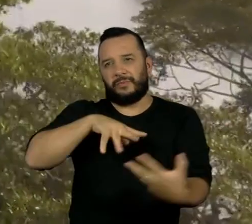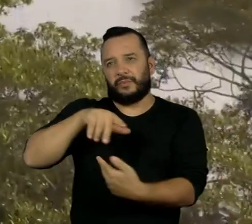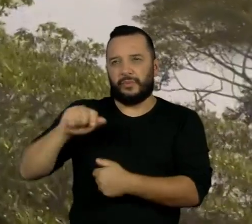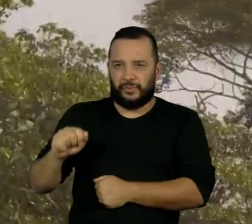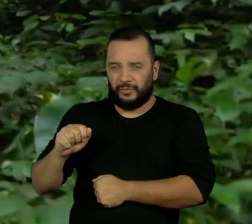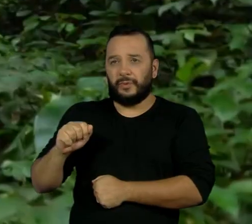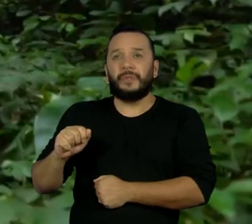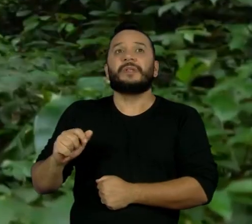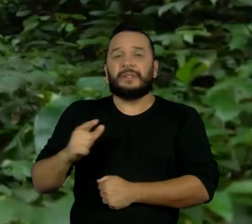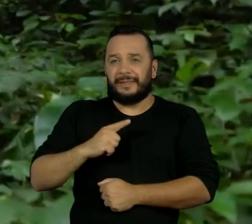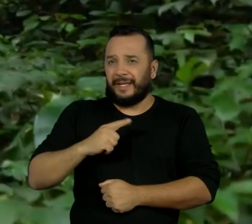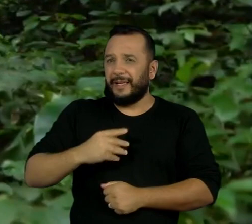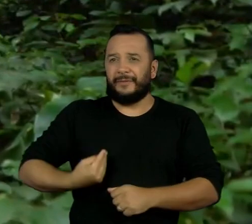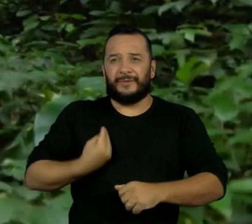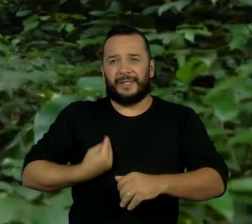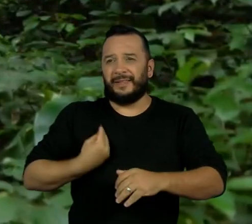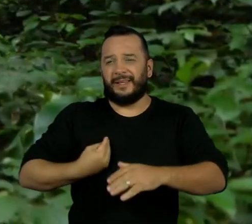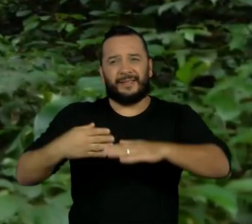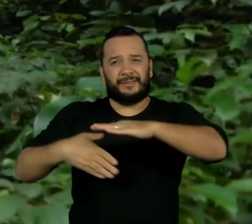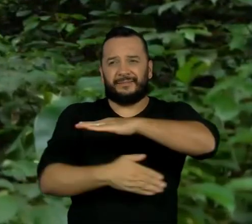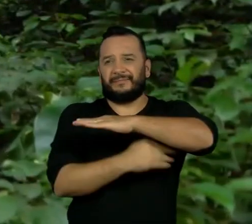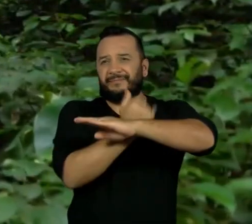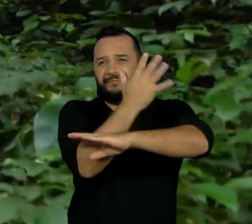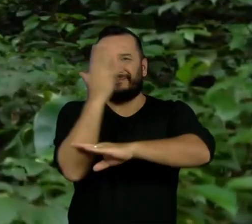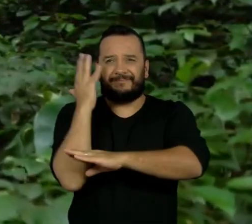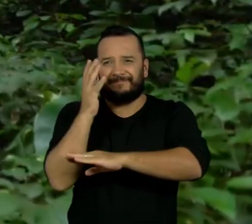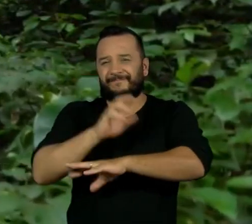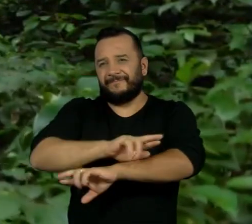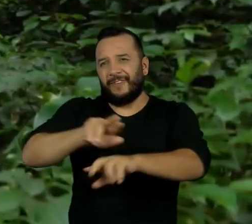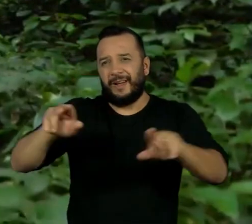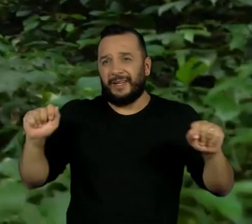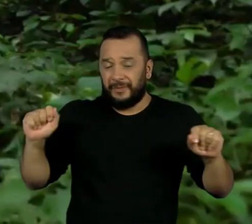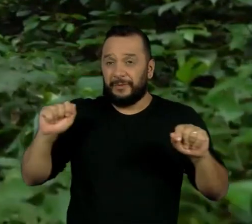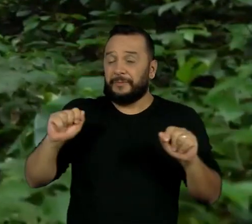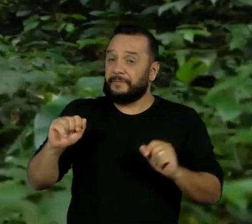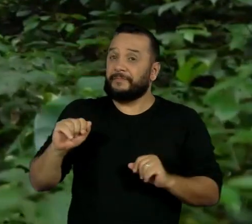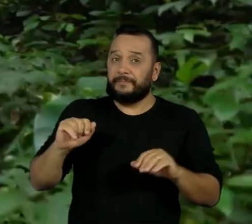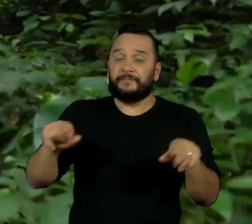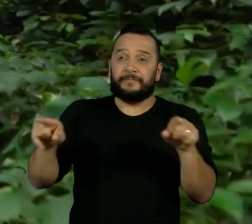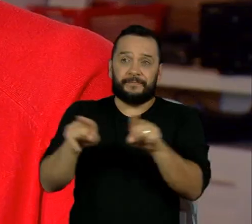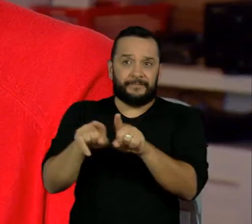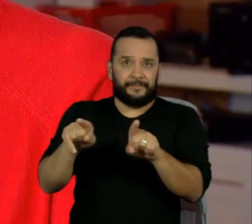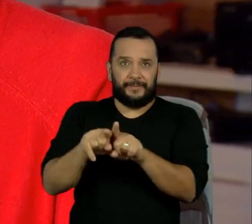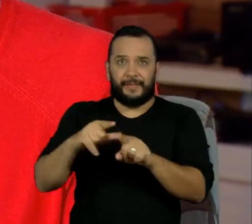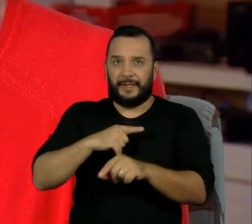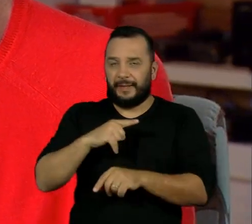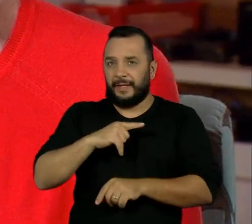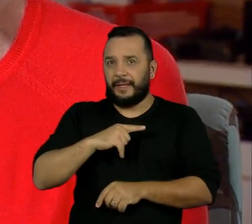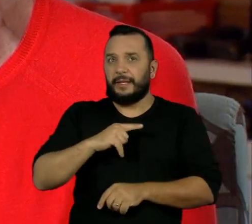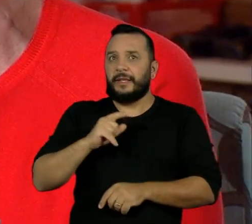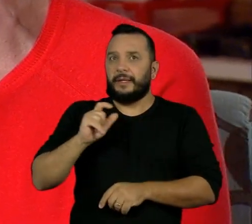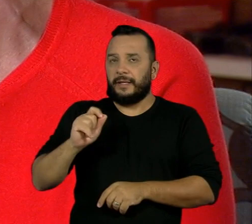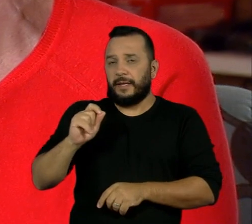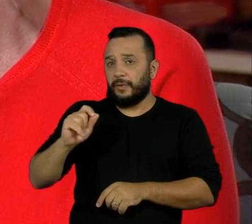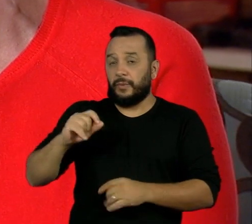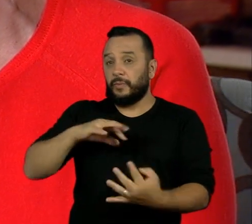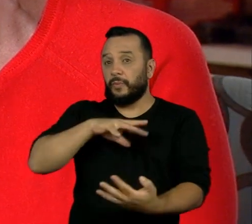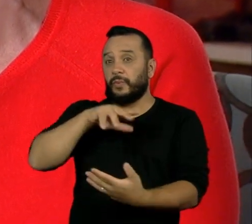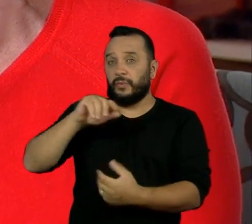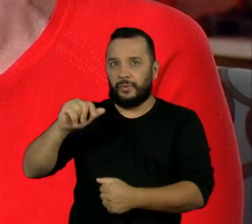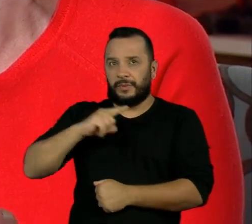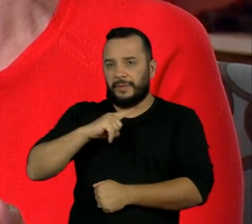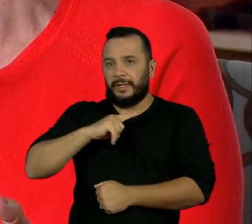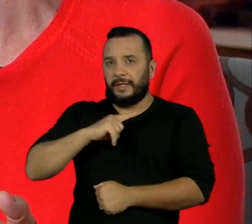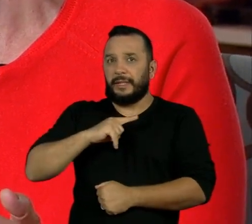tempo, paradoxalmente, a gente tem, assim, no mundo, 5 espécies que a gente come, sendo que a gente tem